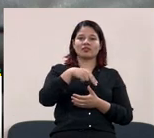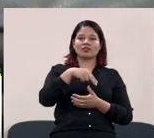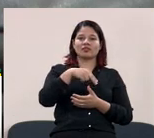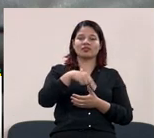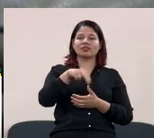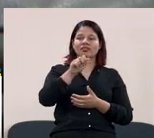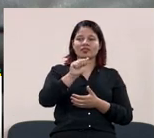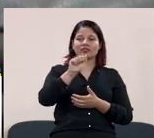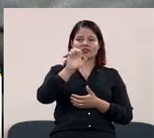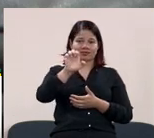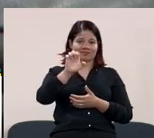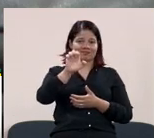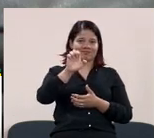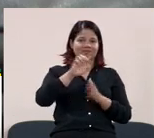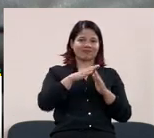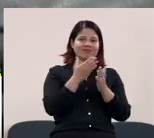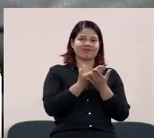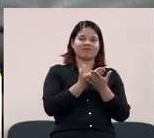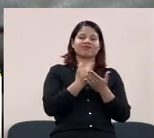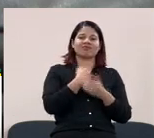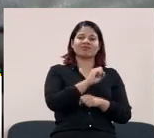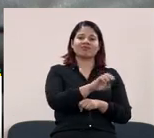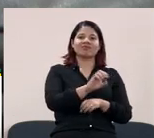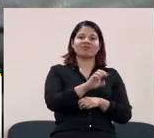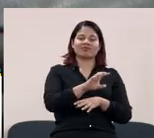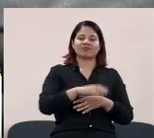Ensino, UNAI.